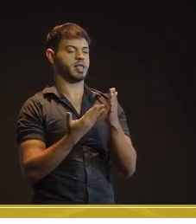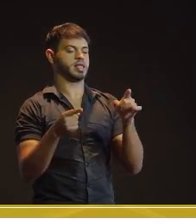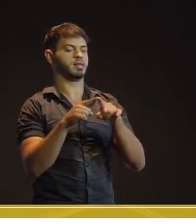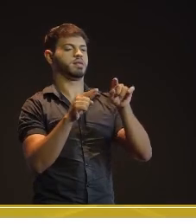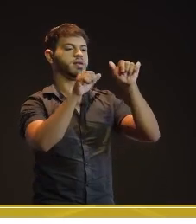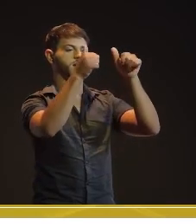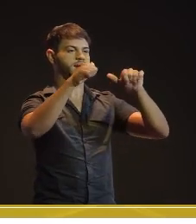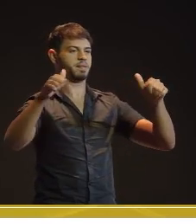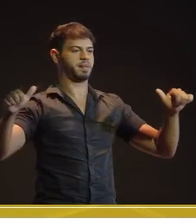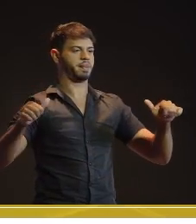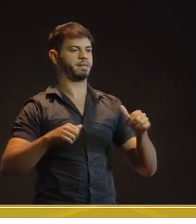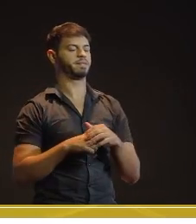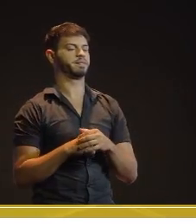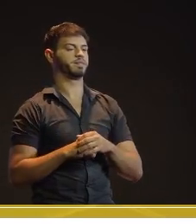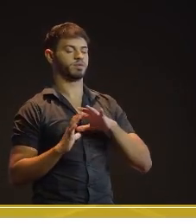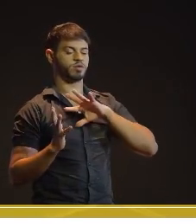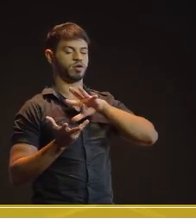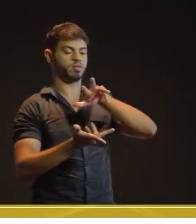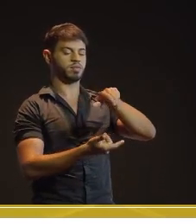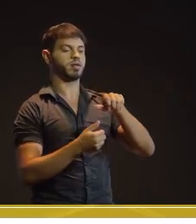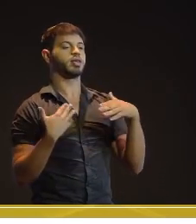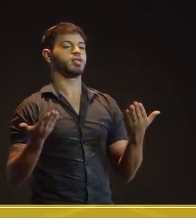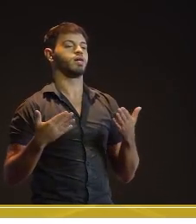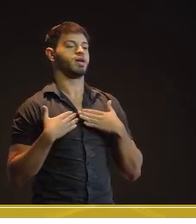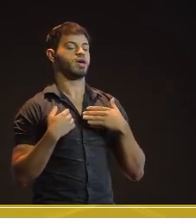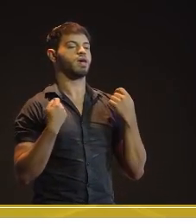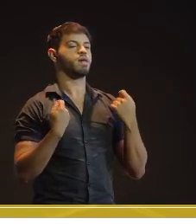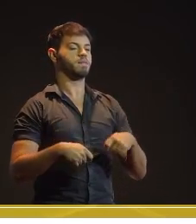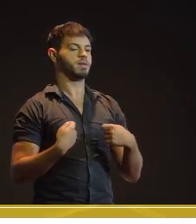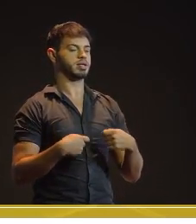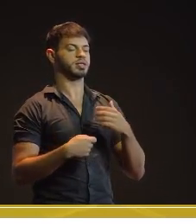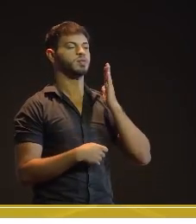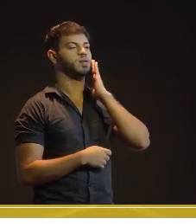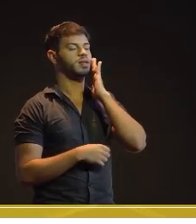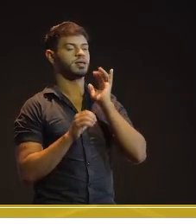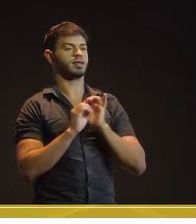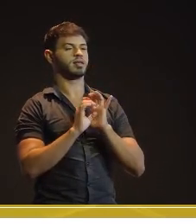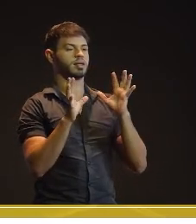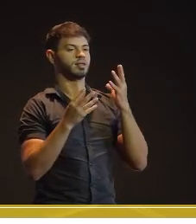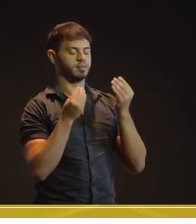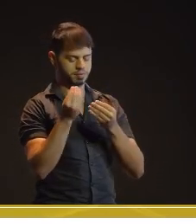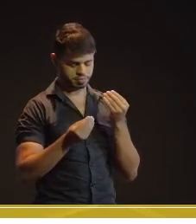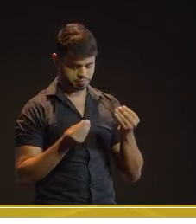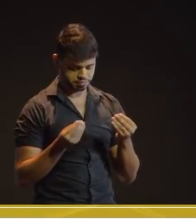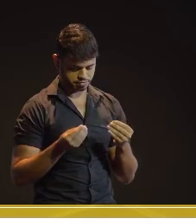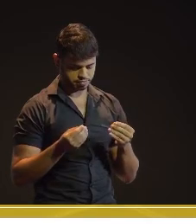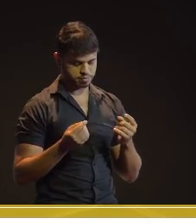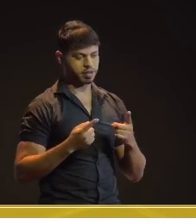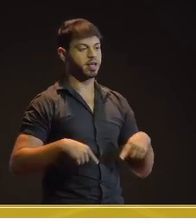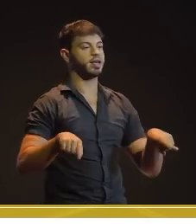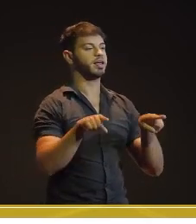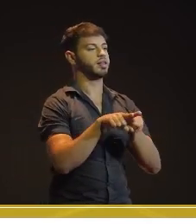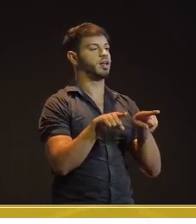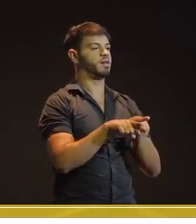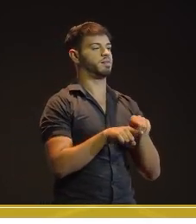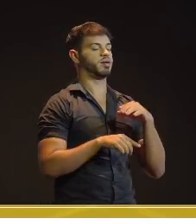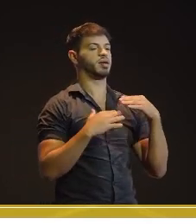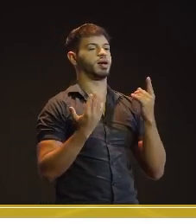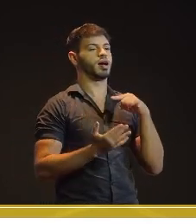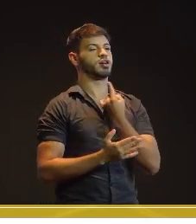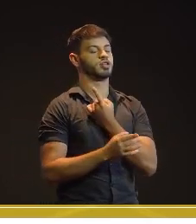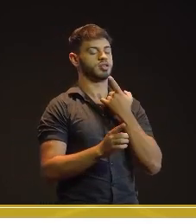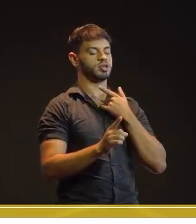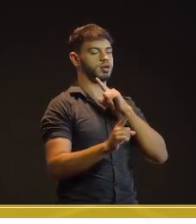analisados globalmente. Tá? Então, eu preciso efetivamente entender os inversores, e aí a gente chega num